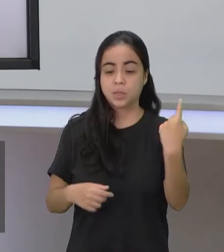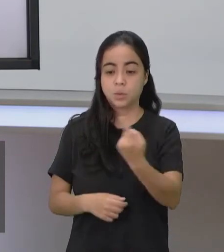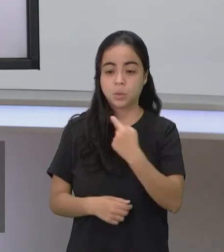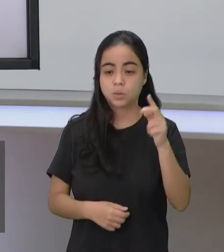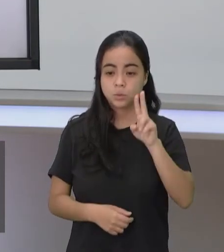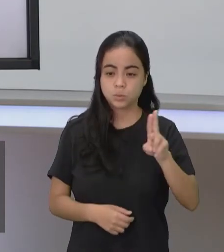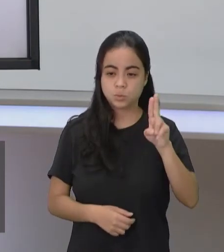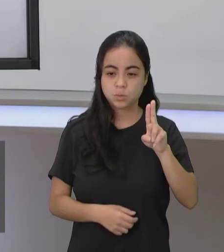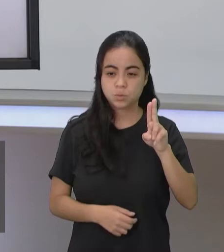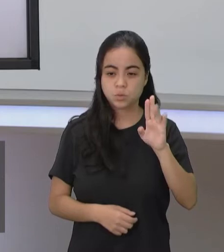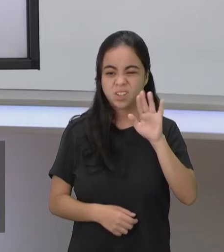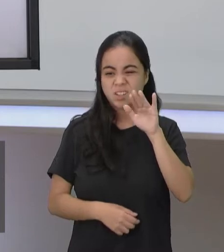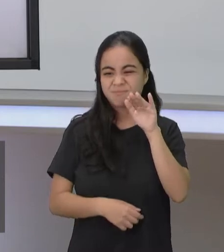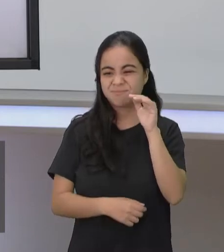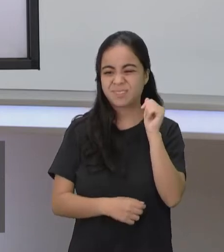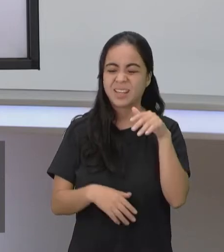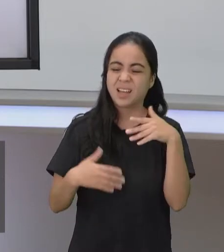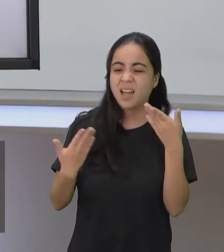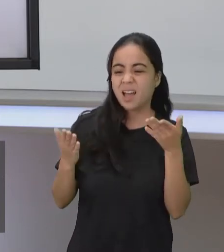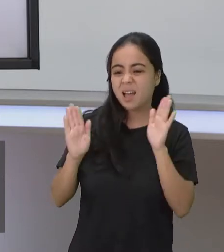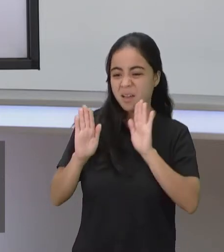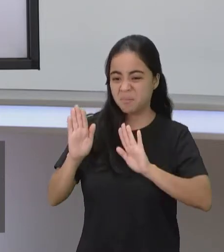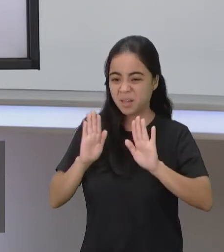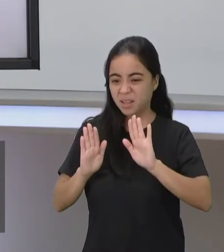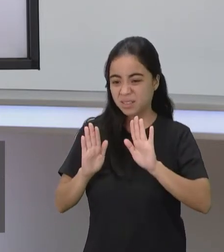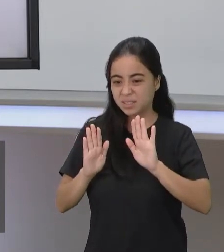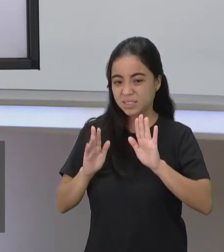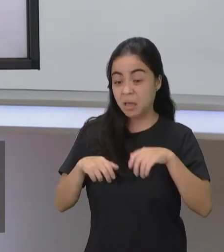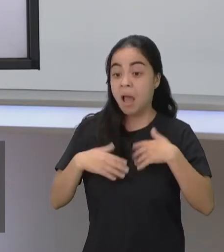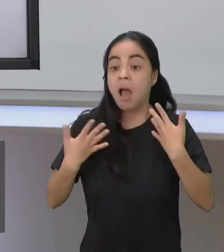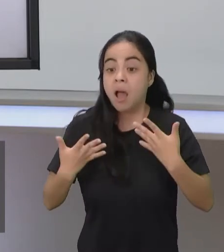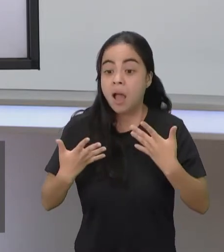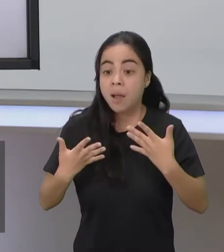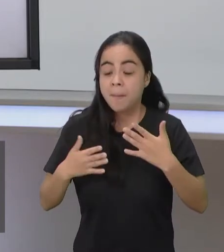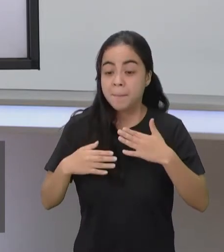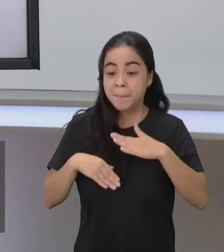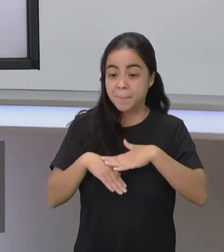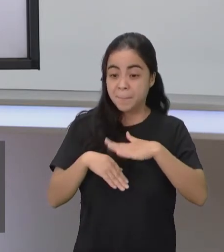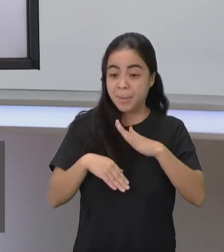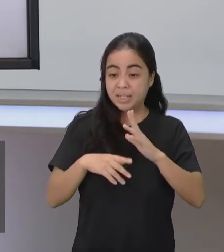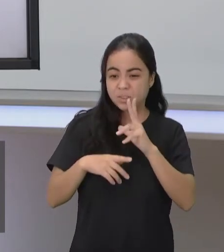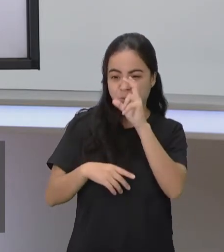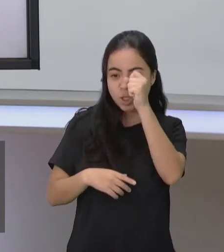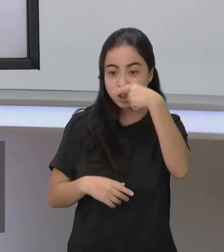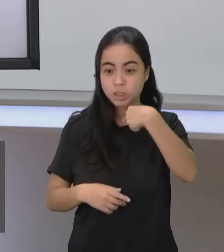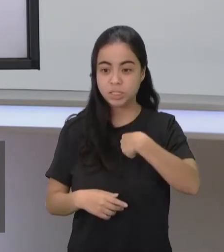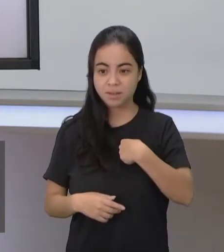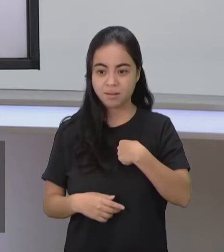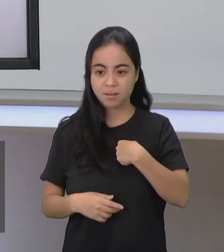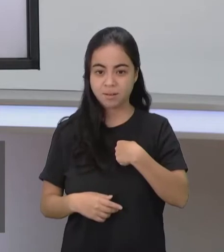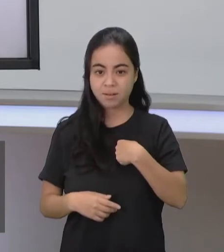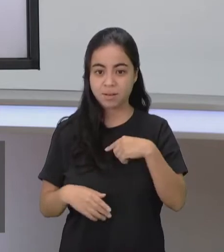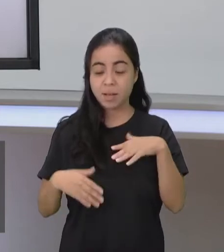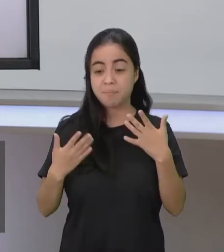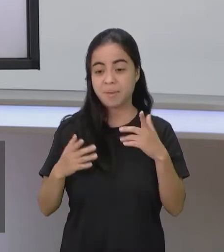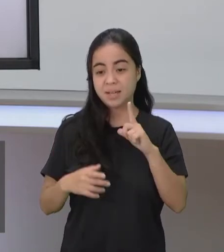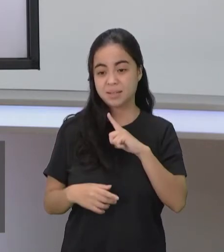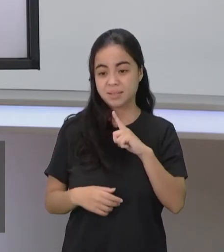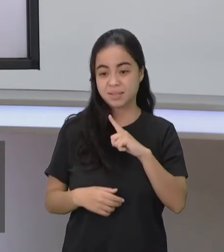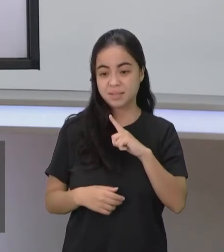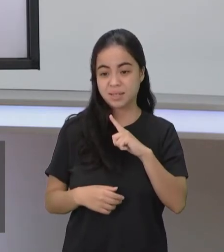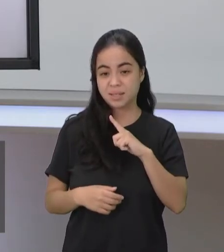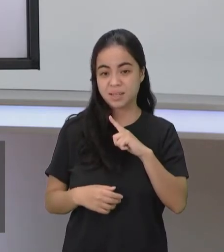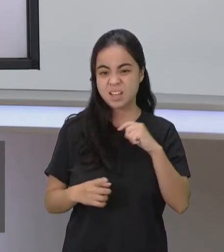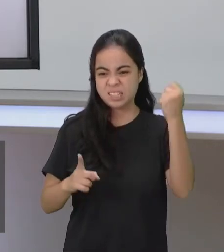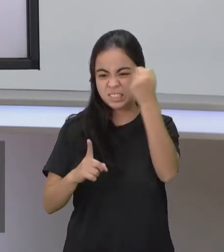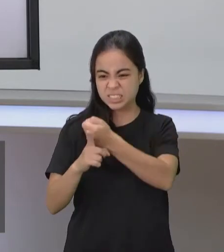usa a desculpa de é instinto, era mais forte do que eu. Em vários casos onde existe ali a questão da violência.